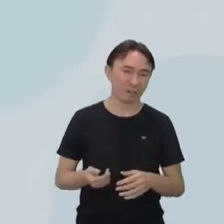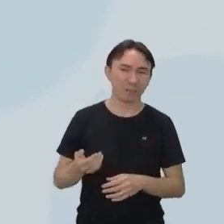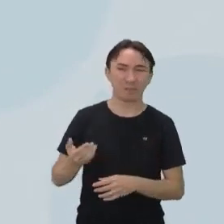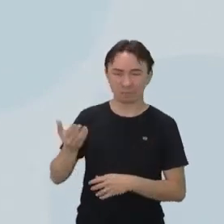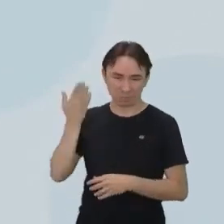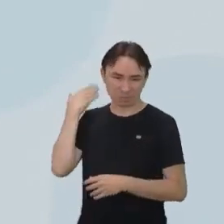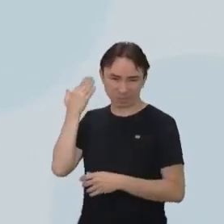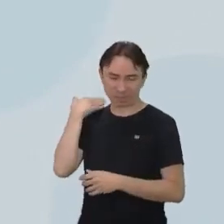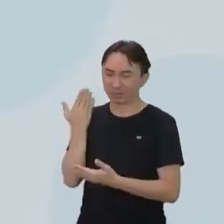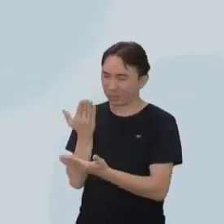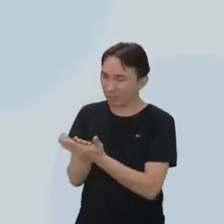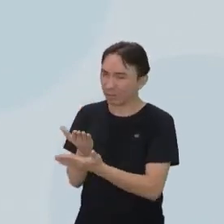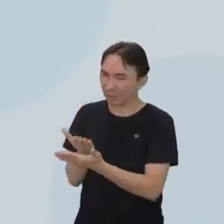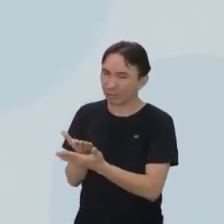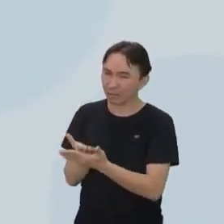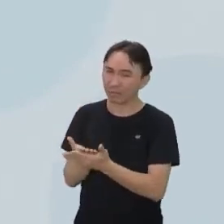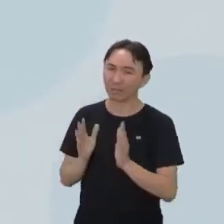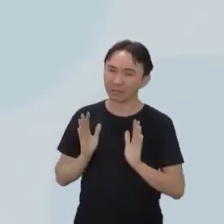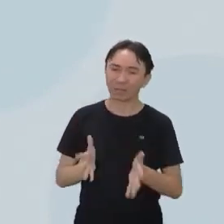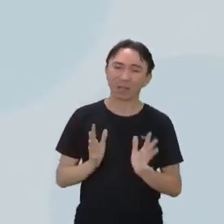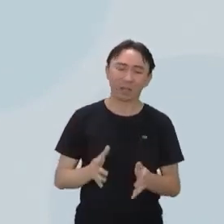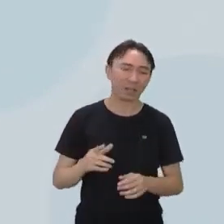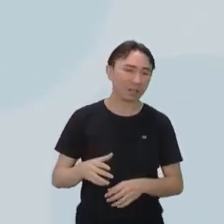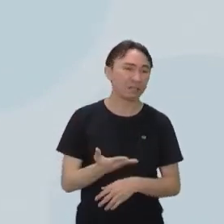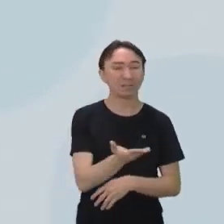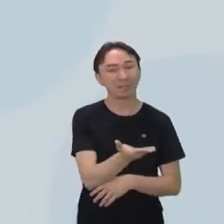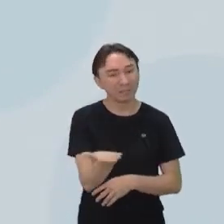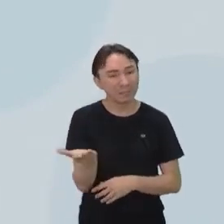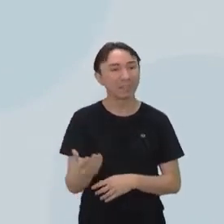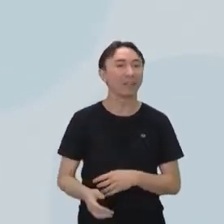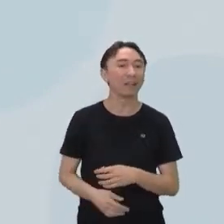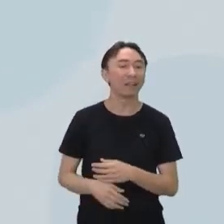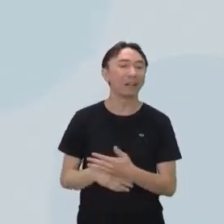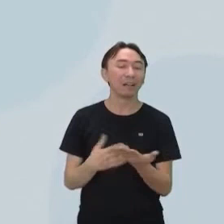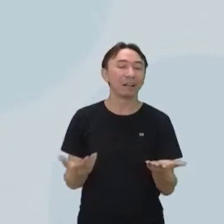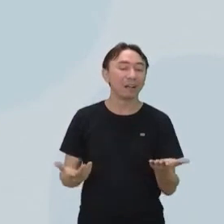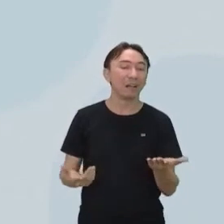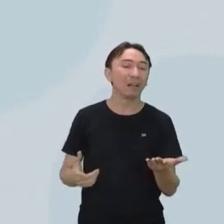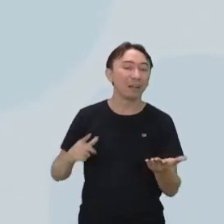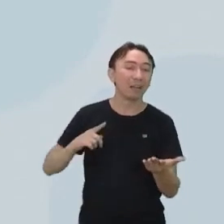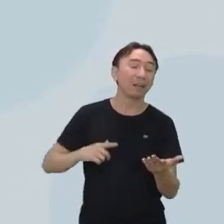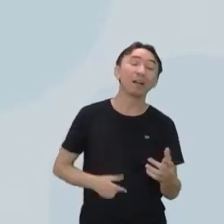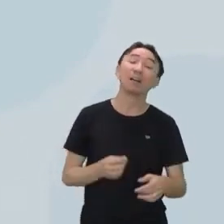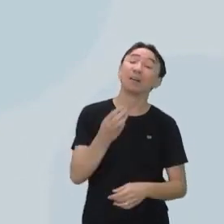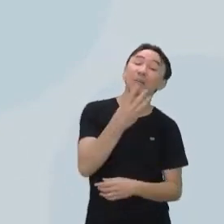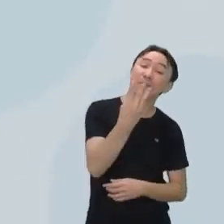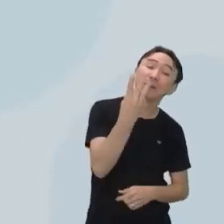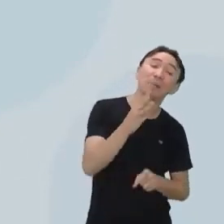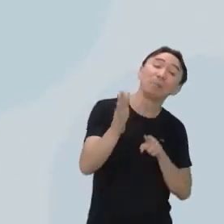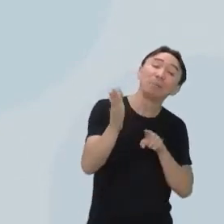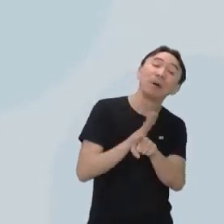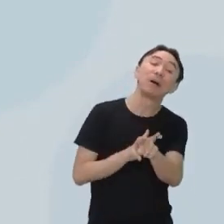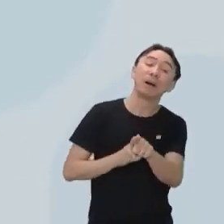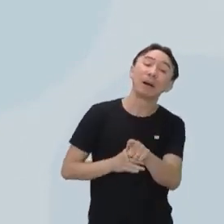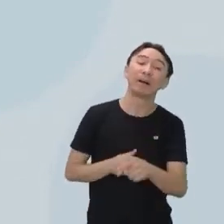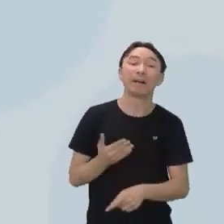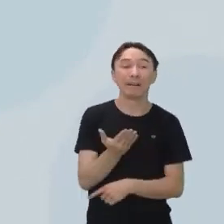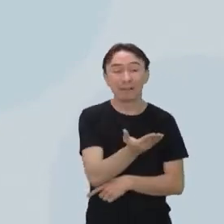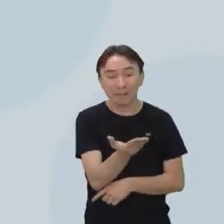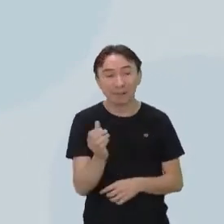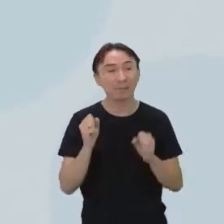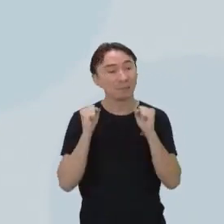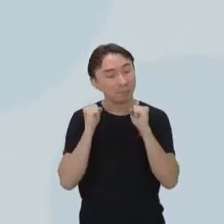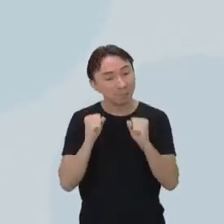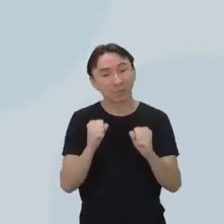desenvolvidas com vocês, estudantes do componente, é a terceira questão aí, professor. O senhor poderia fazer, então, a leitura para a gente